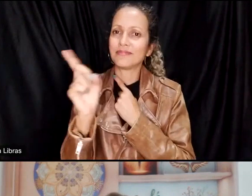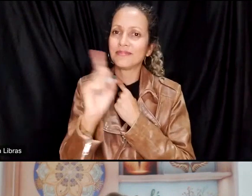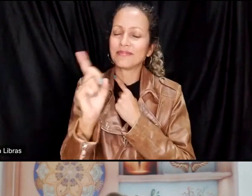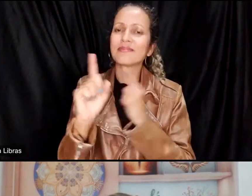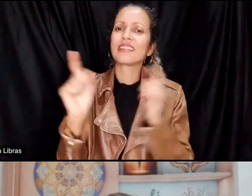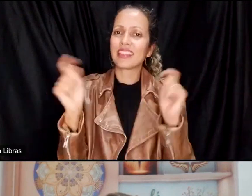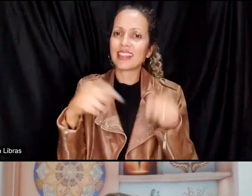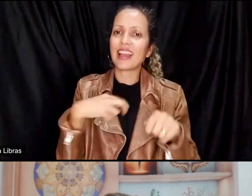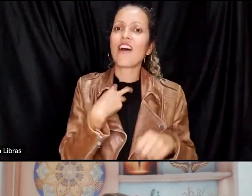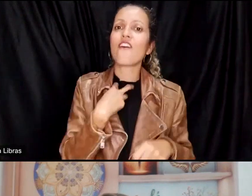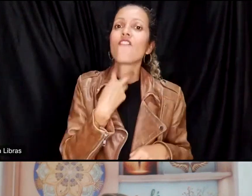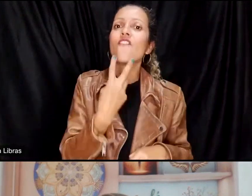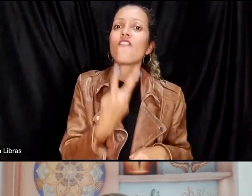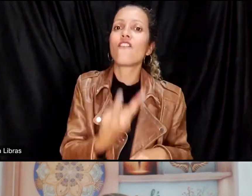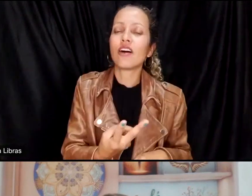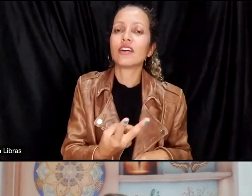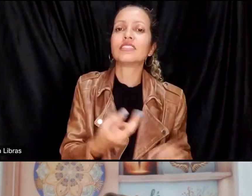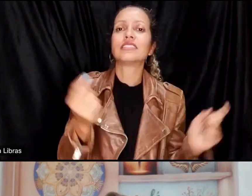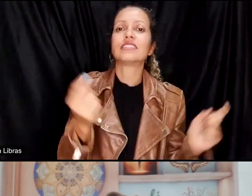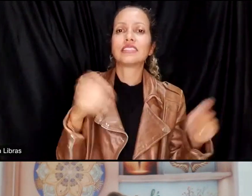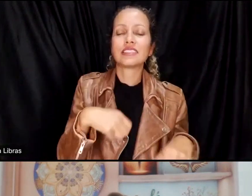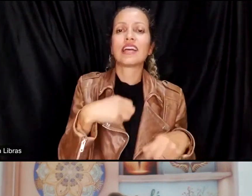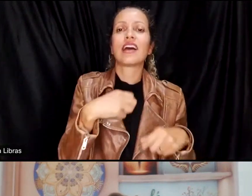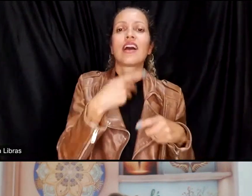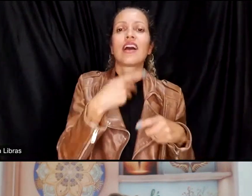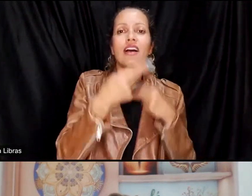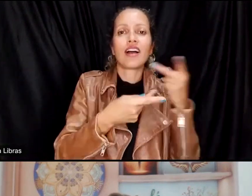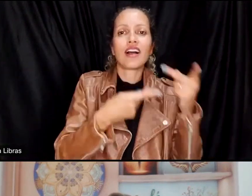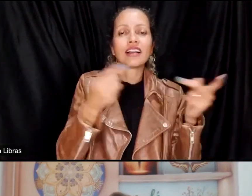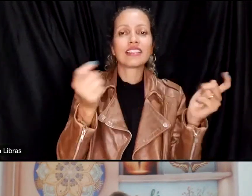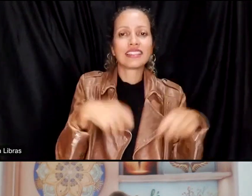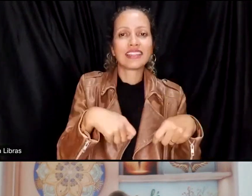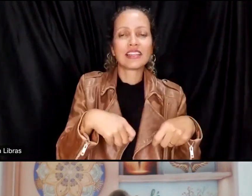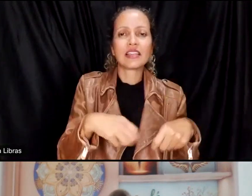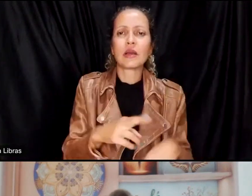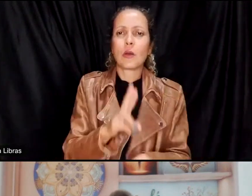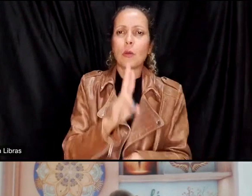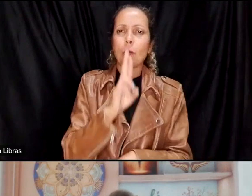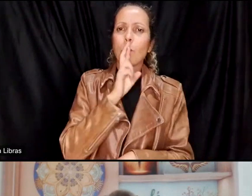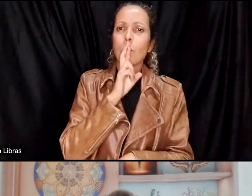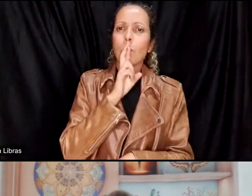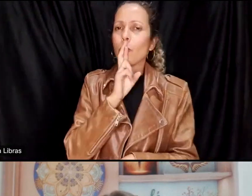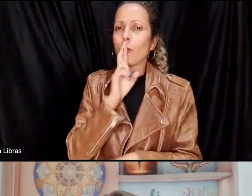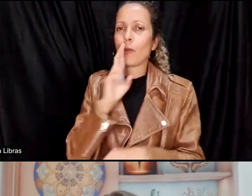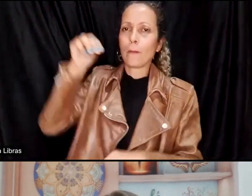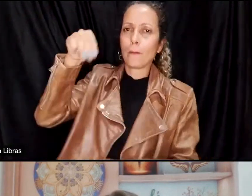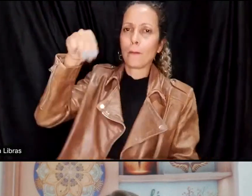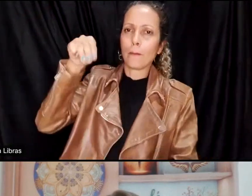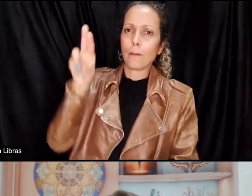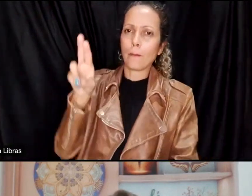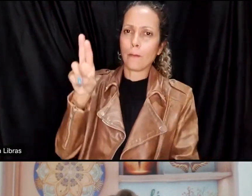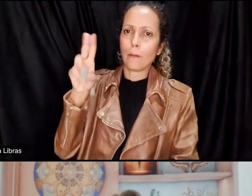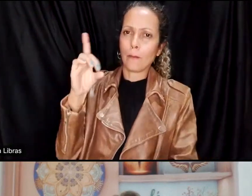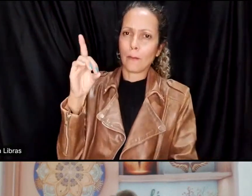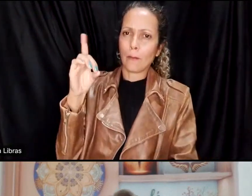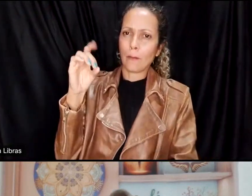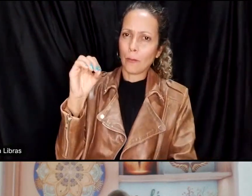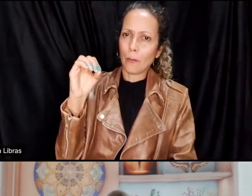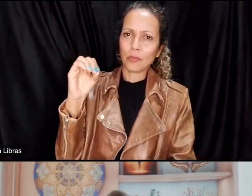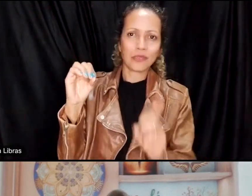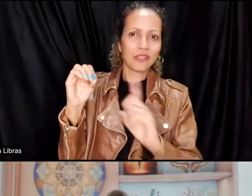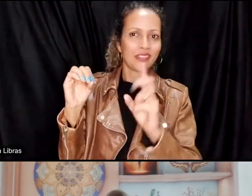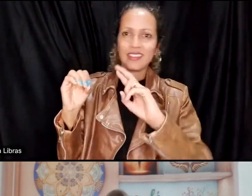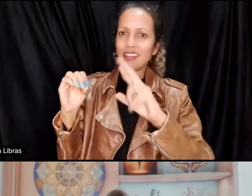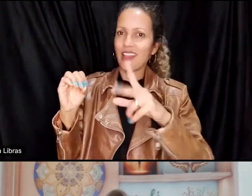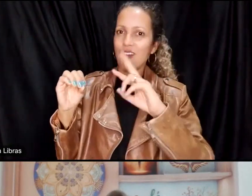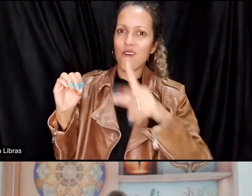têm, elas emitem som. A pessoa muda é aquela que não fala, né? E não necessariamente ela é surda. E aí,